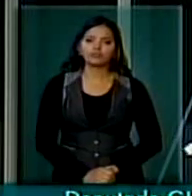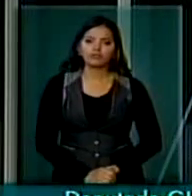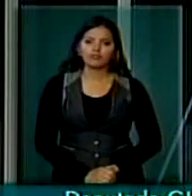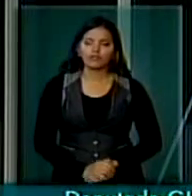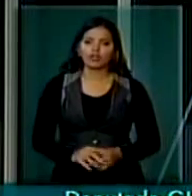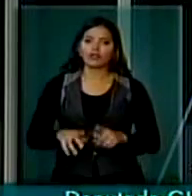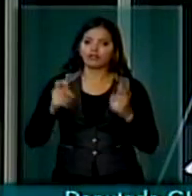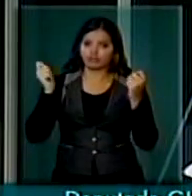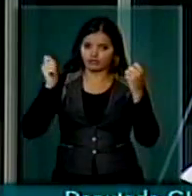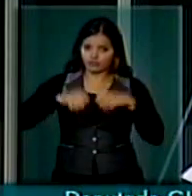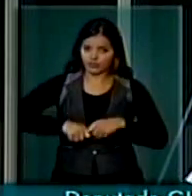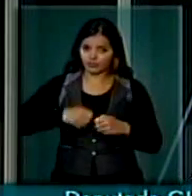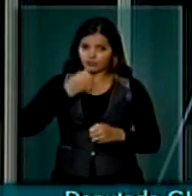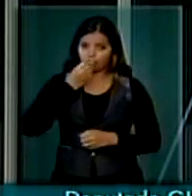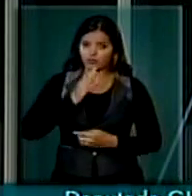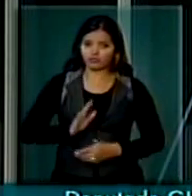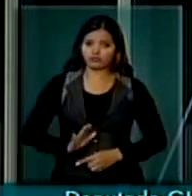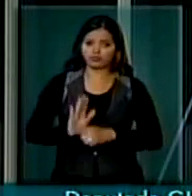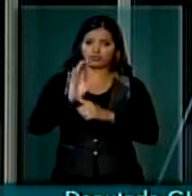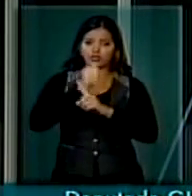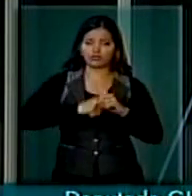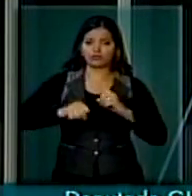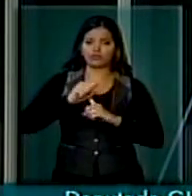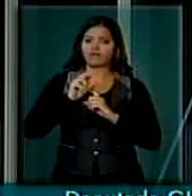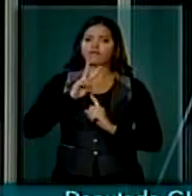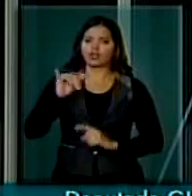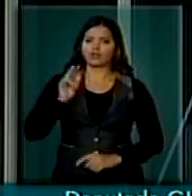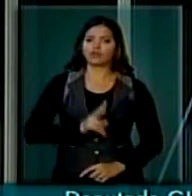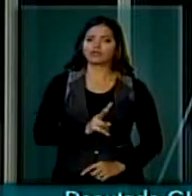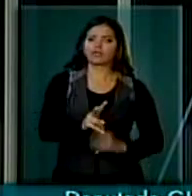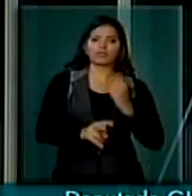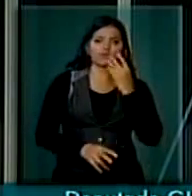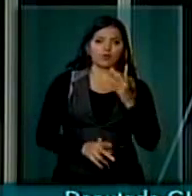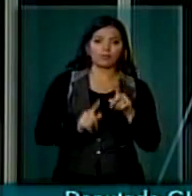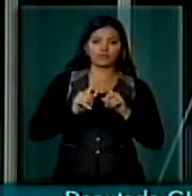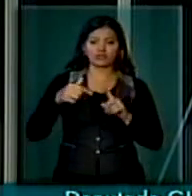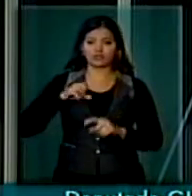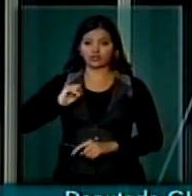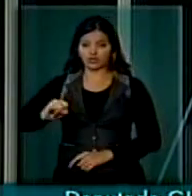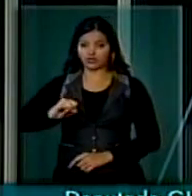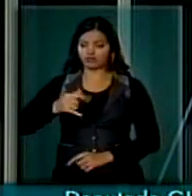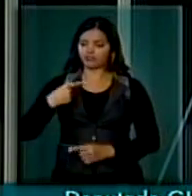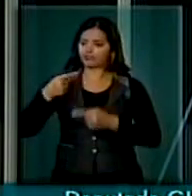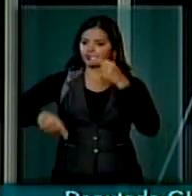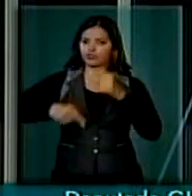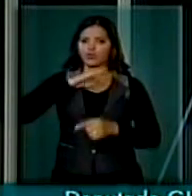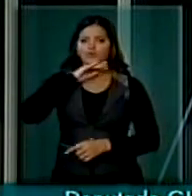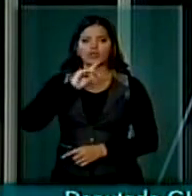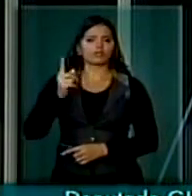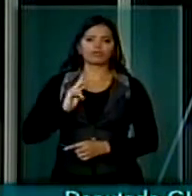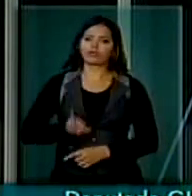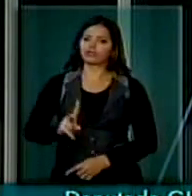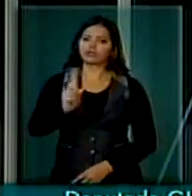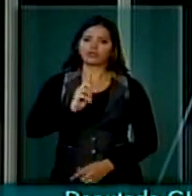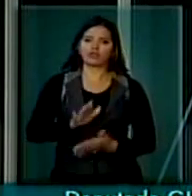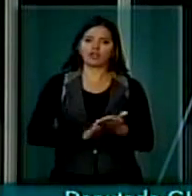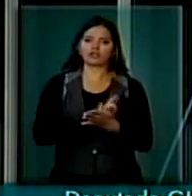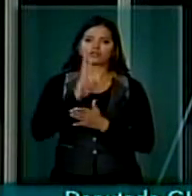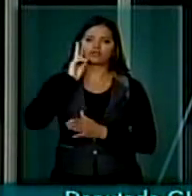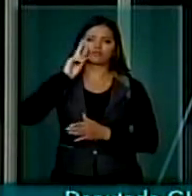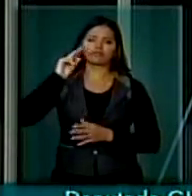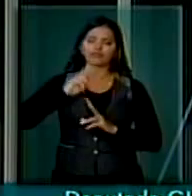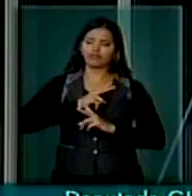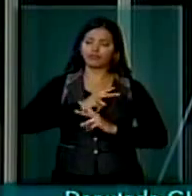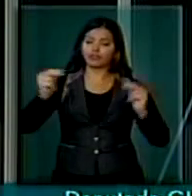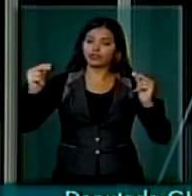e consequentes, para concluir, senhor presidente, terão continuidade independente de governo. Essa é uma vitória da democracia brasileira. Não haverá